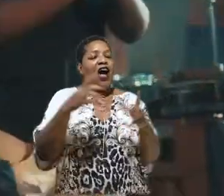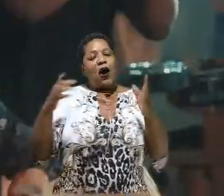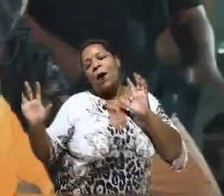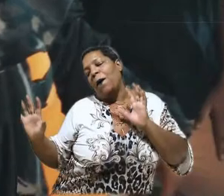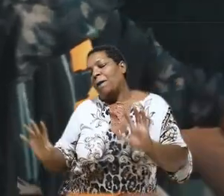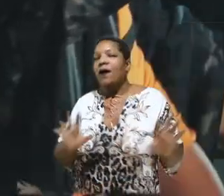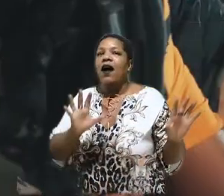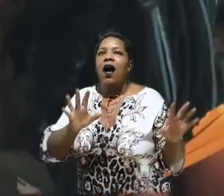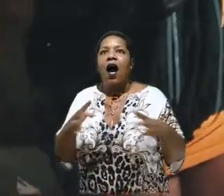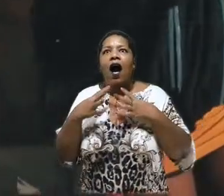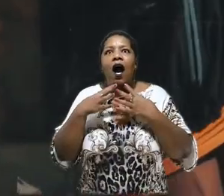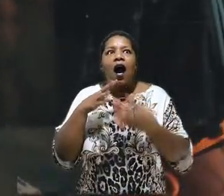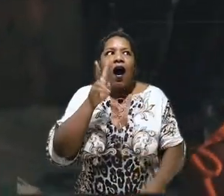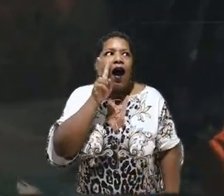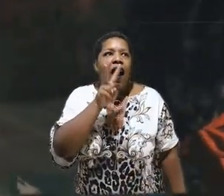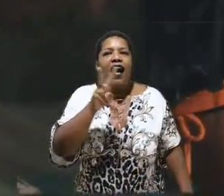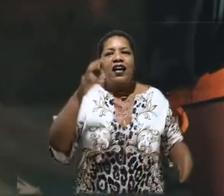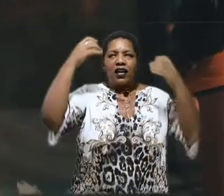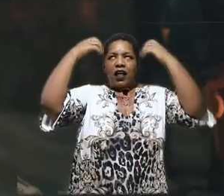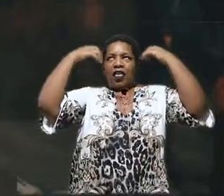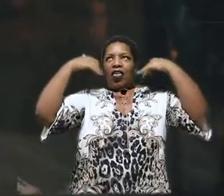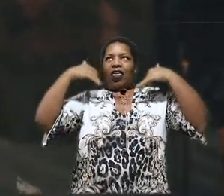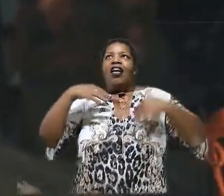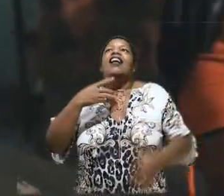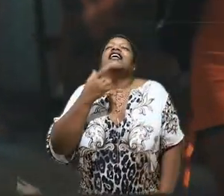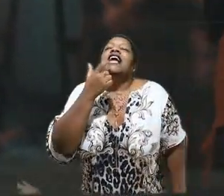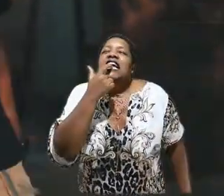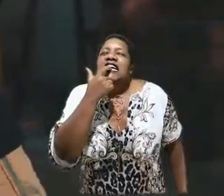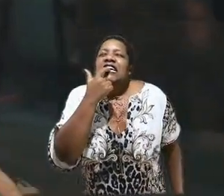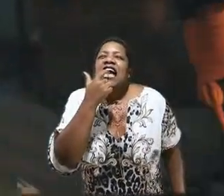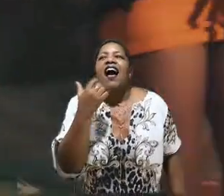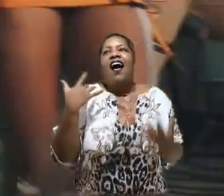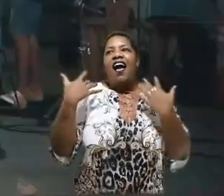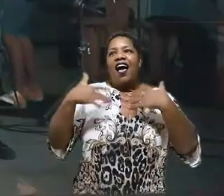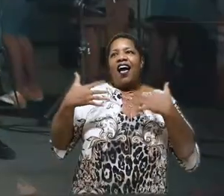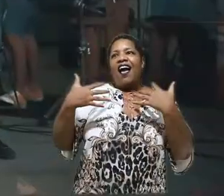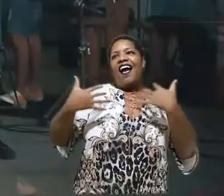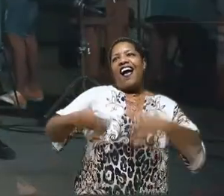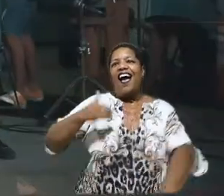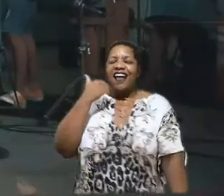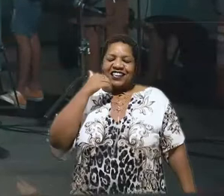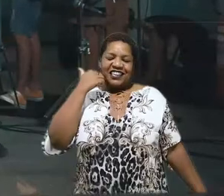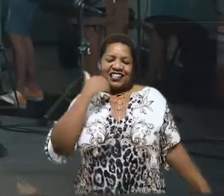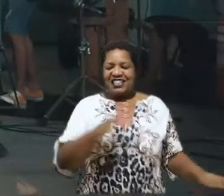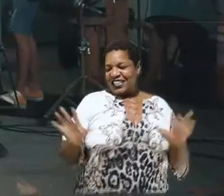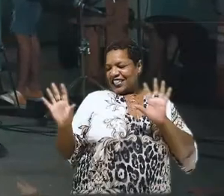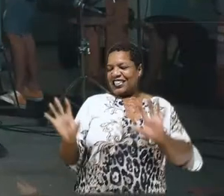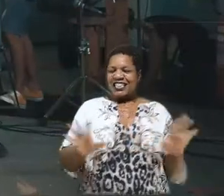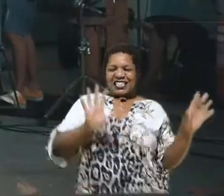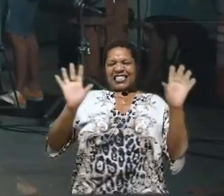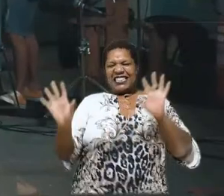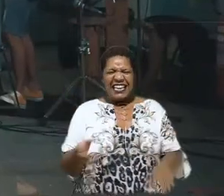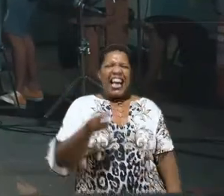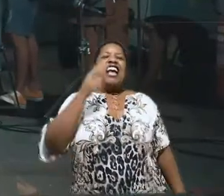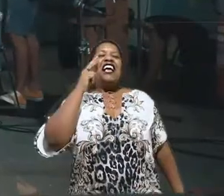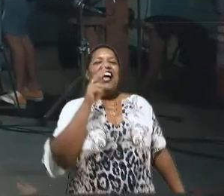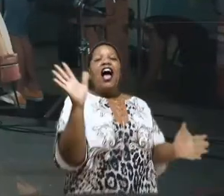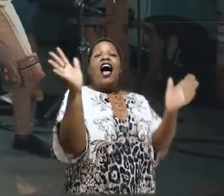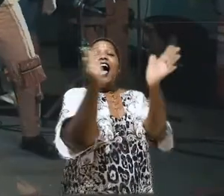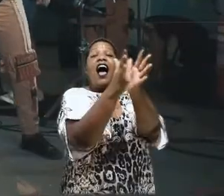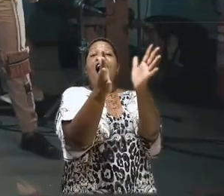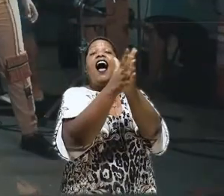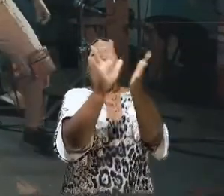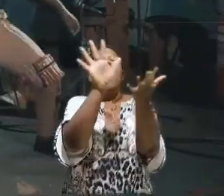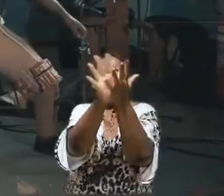rebolado chamou assim ser cachorro pode salientes pensando em seu charme para trocando o quê lá na